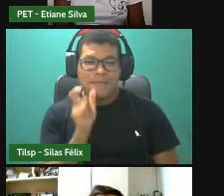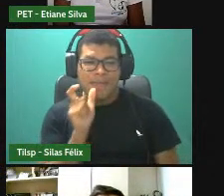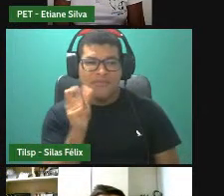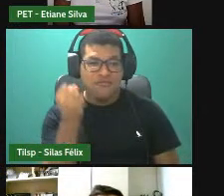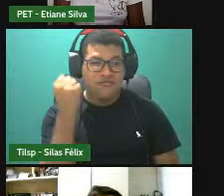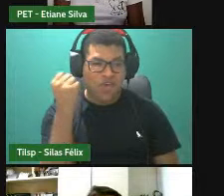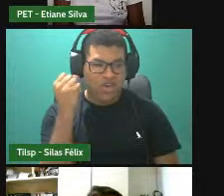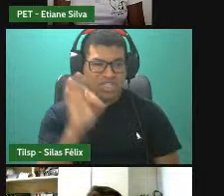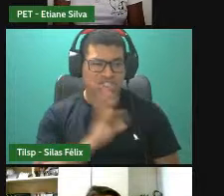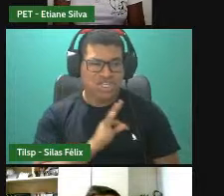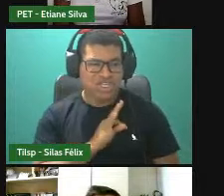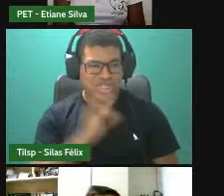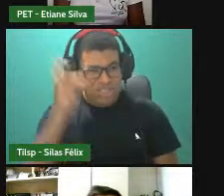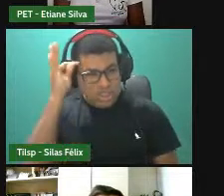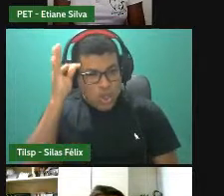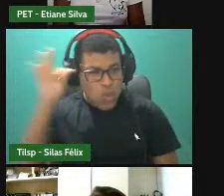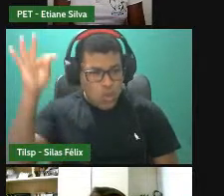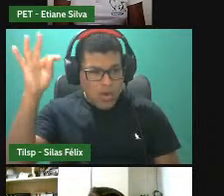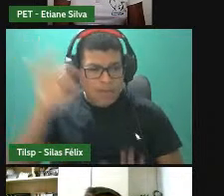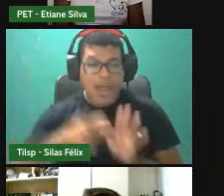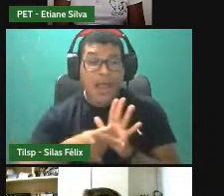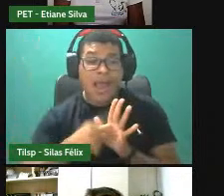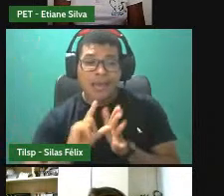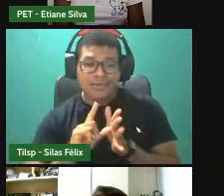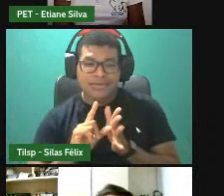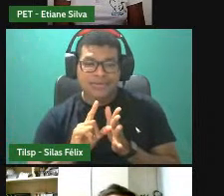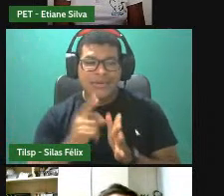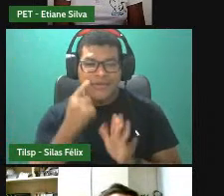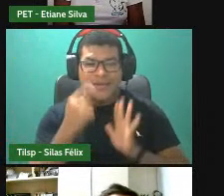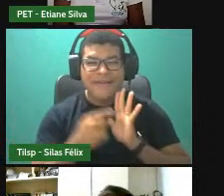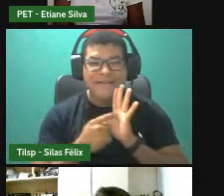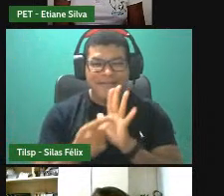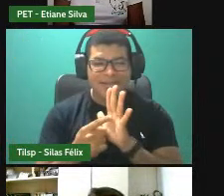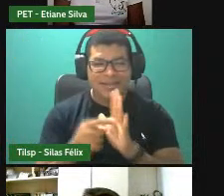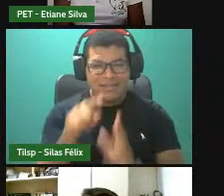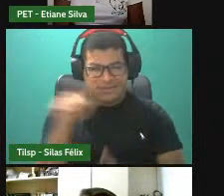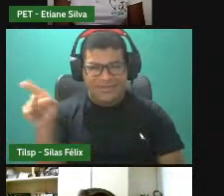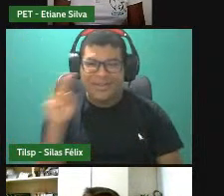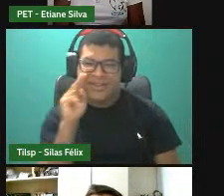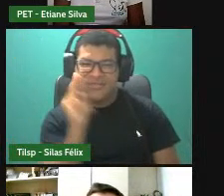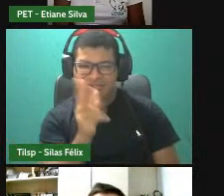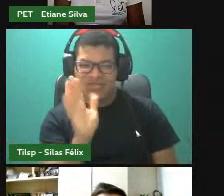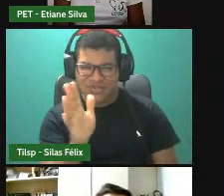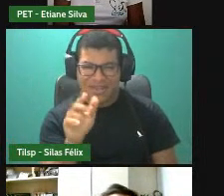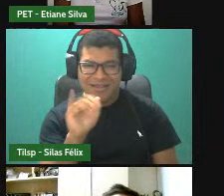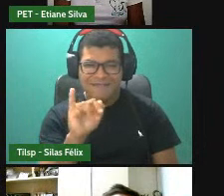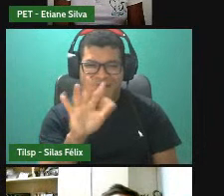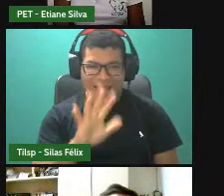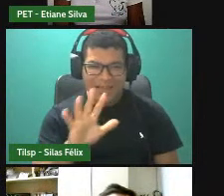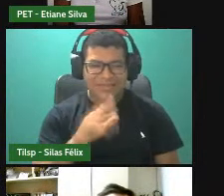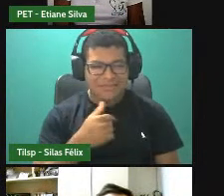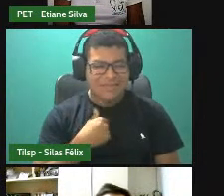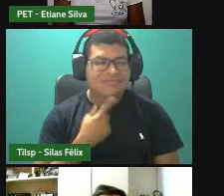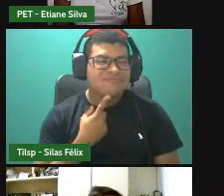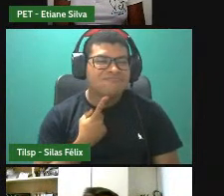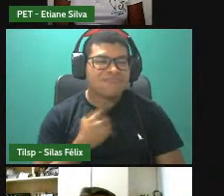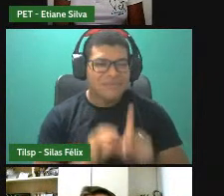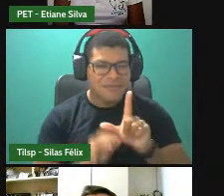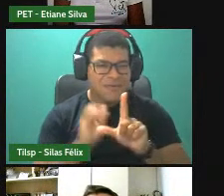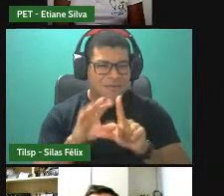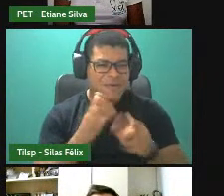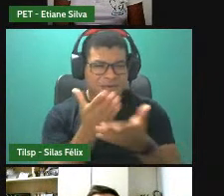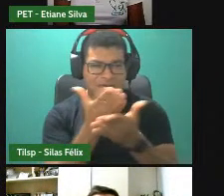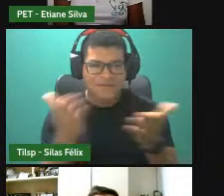teórica, né, que é a parte principal da nossa apresentação, mas certamente vocês já viram algumas dessas charges, mas eu queria compartilhar aqui com